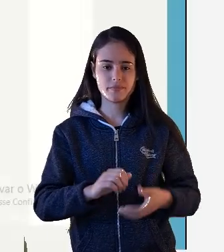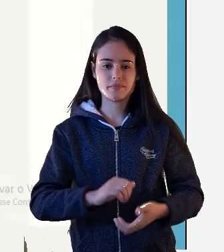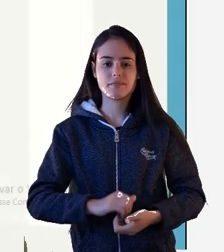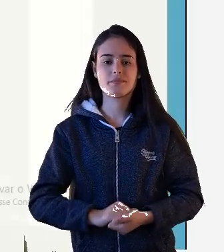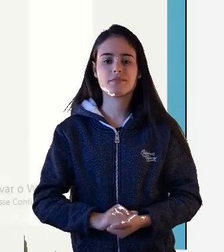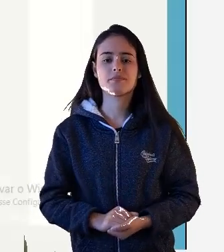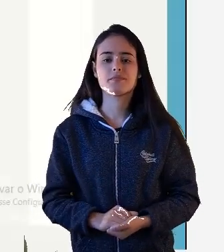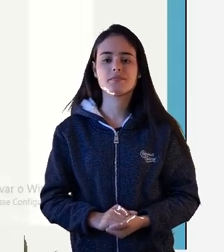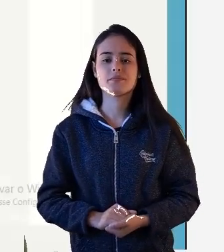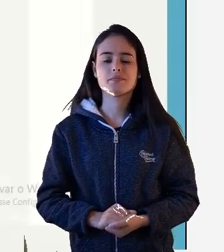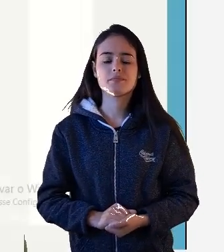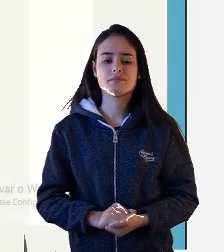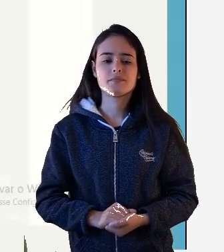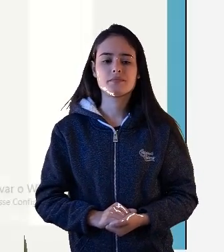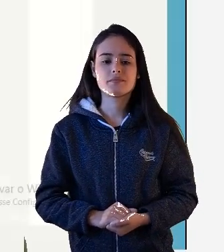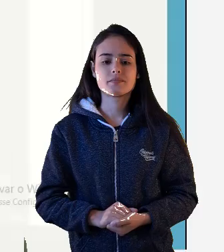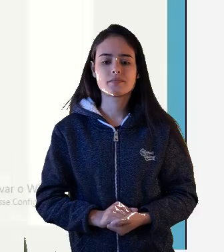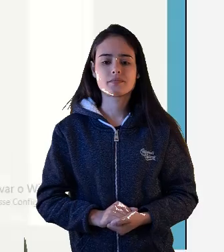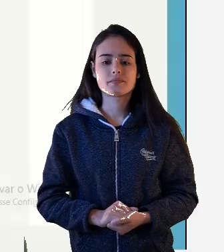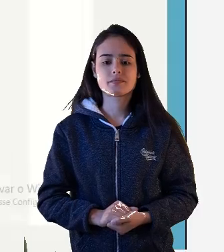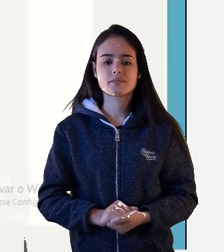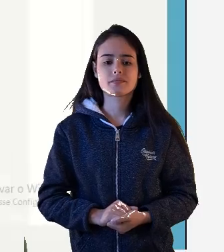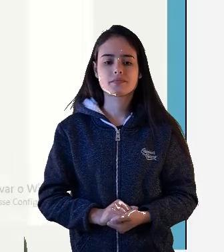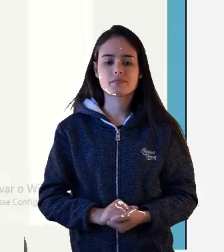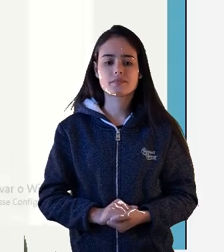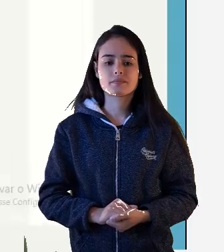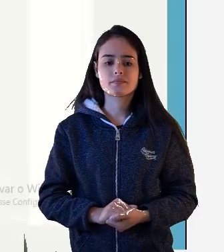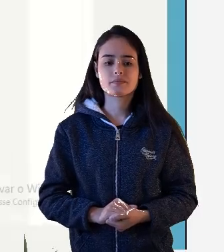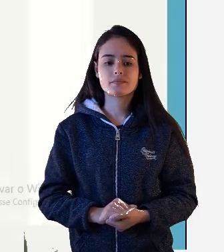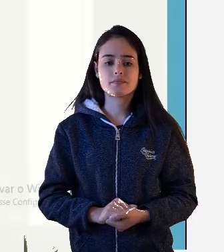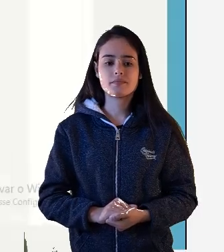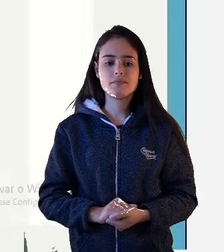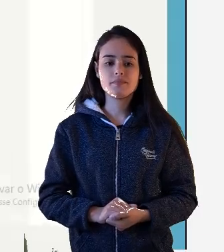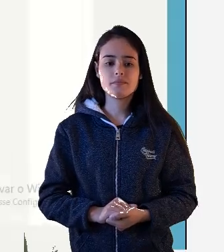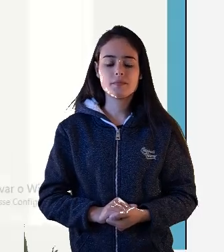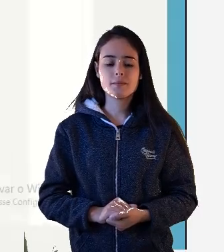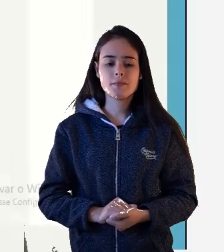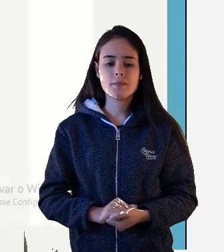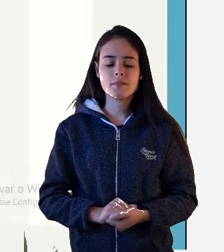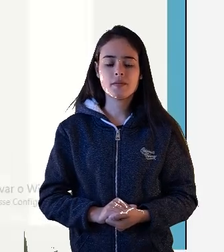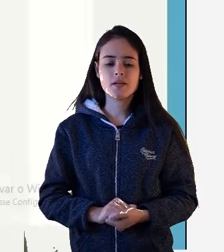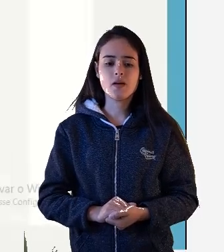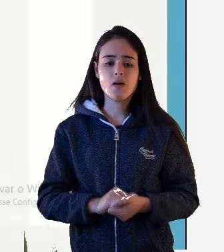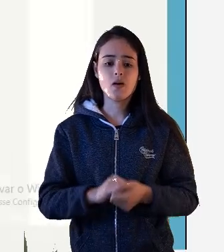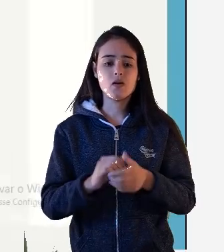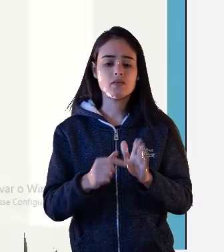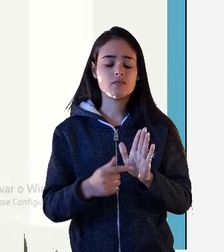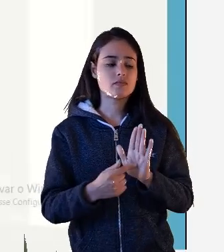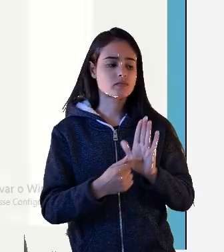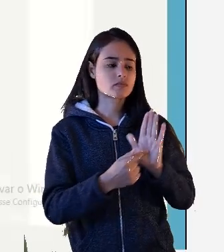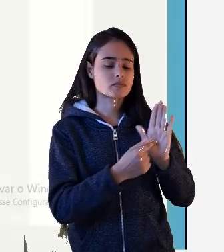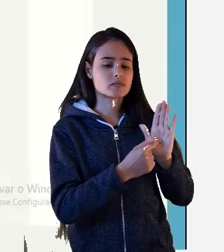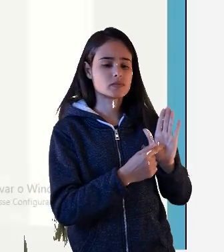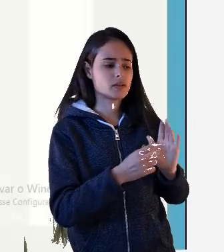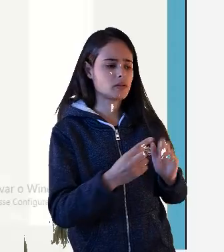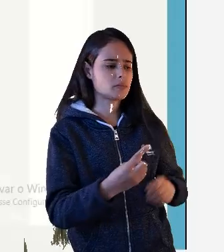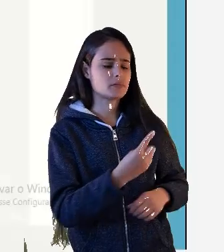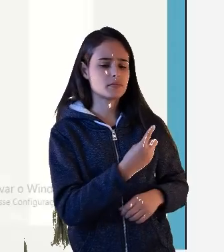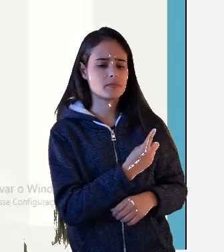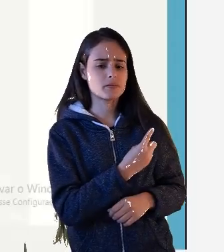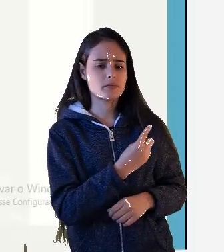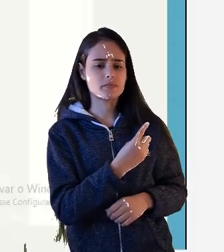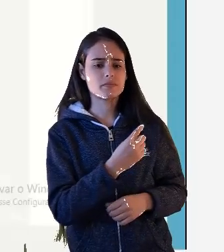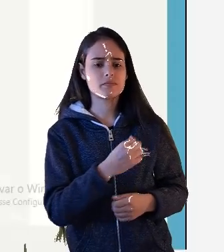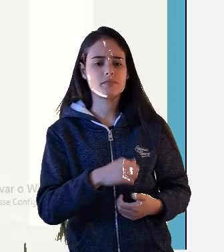cor ou raça. Então, os católicos, né, continuam sendo maioria no Brasil, né? Essa